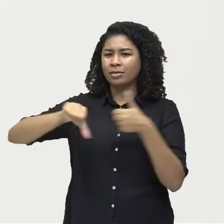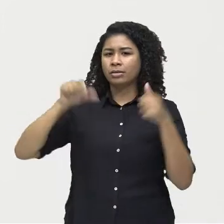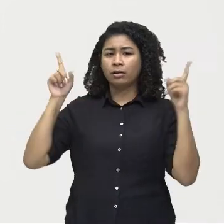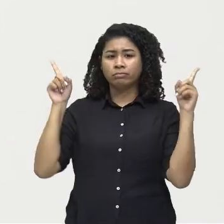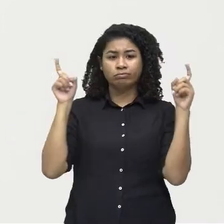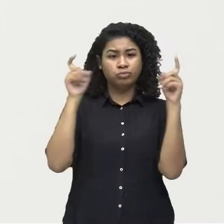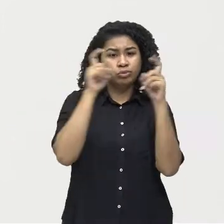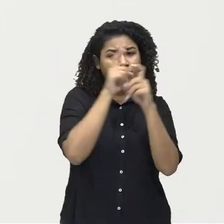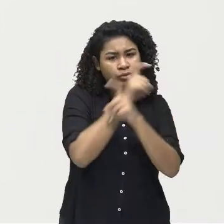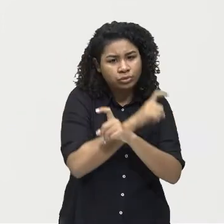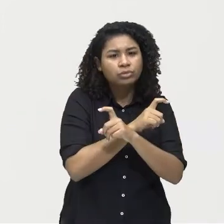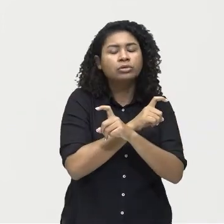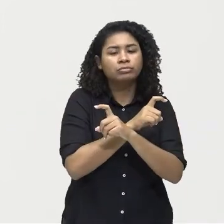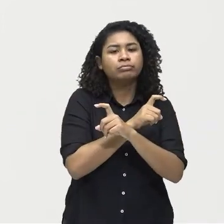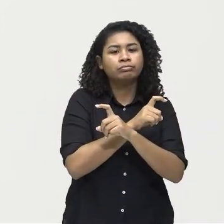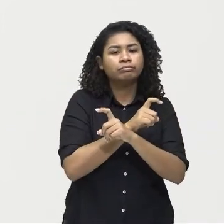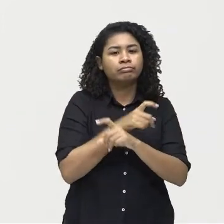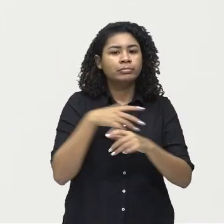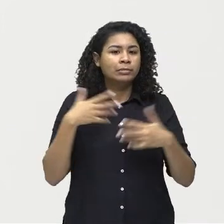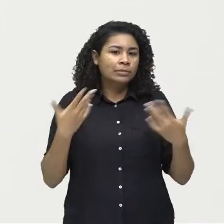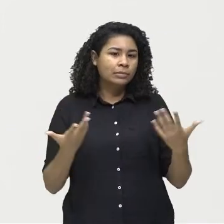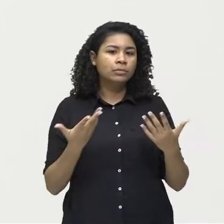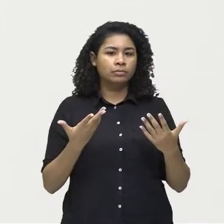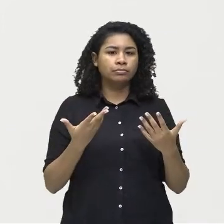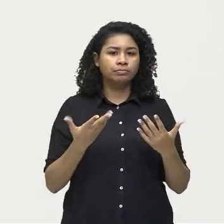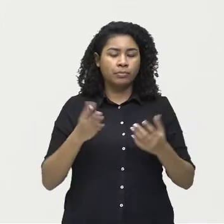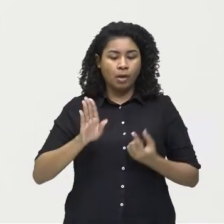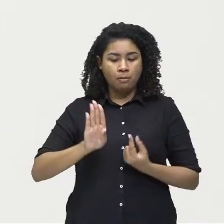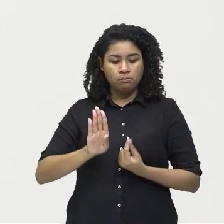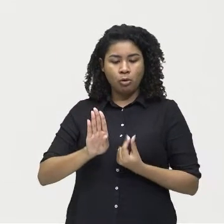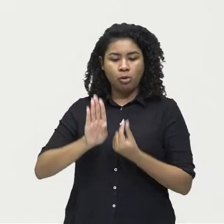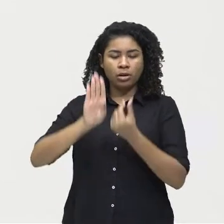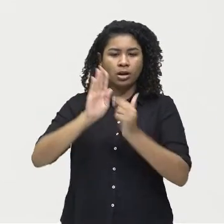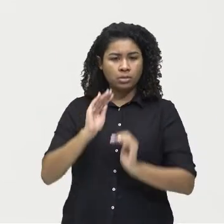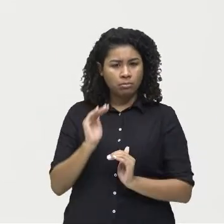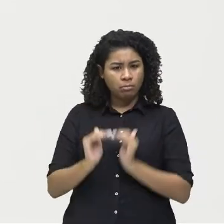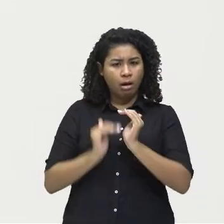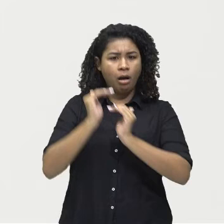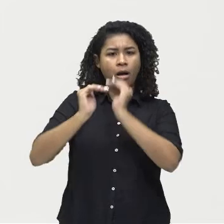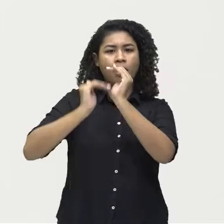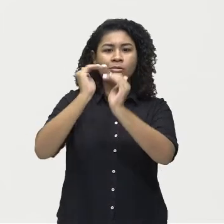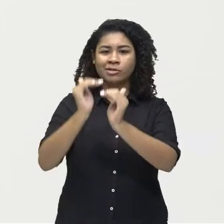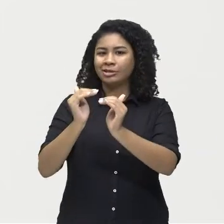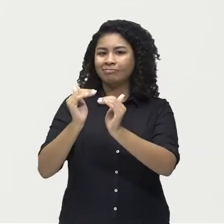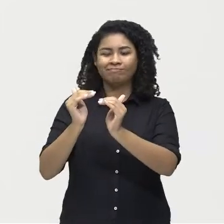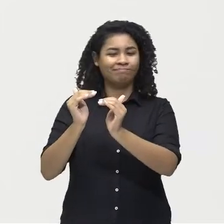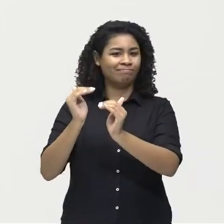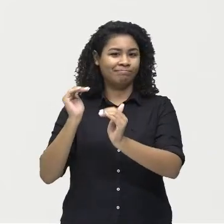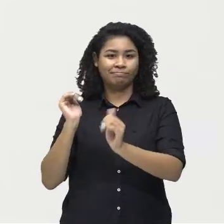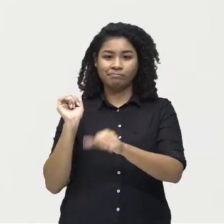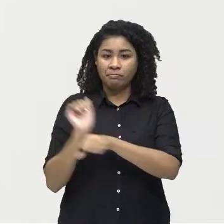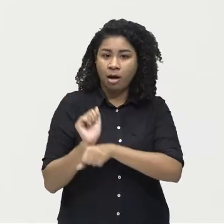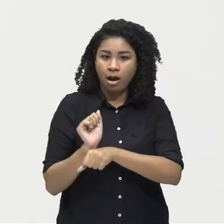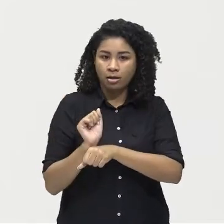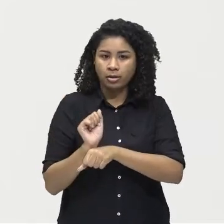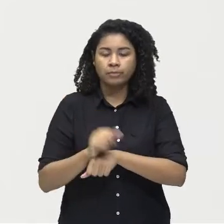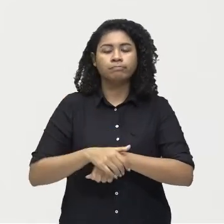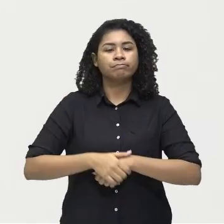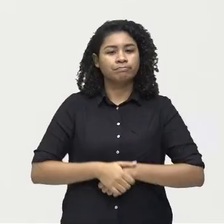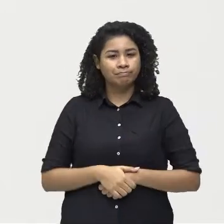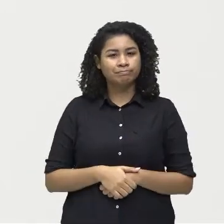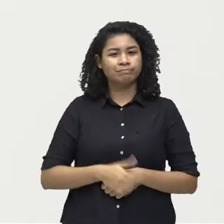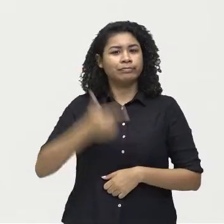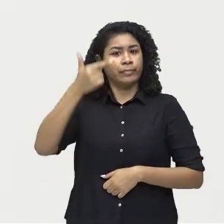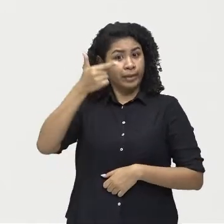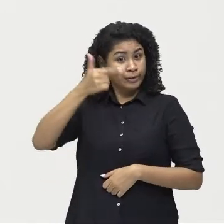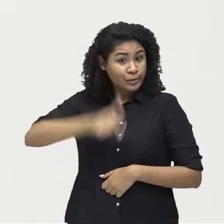desenvolvimento da burguesia. Então, gente, Voltamos ao nosso dilema, gente, ao